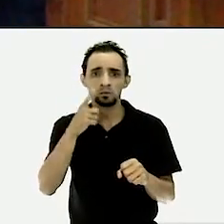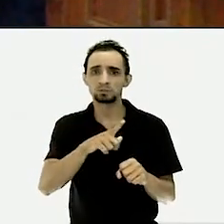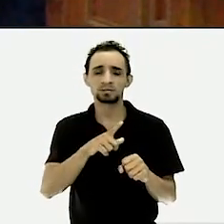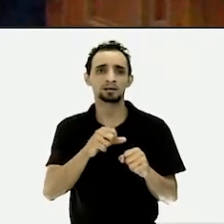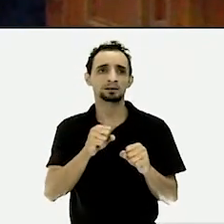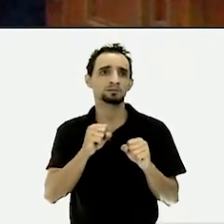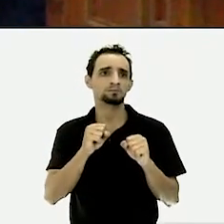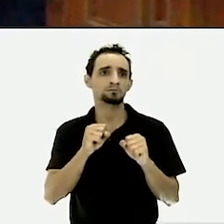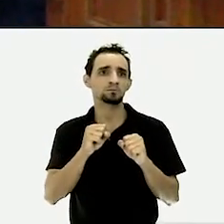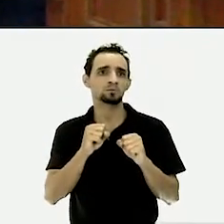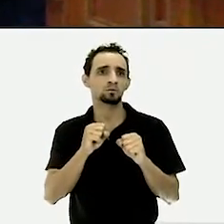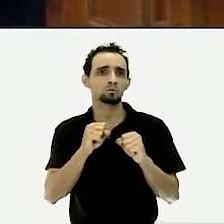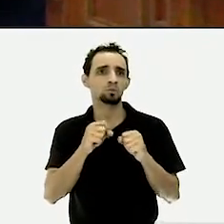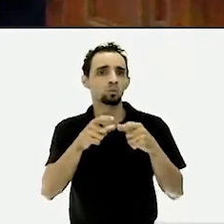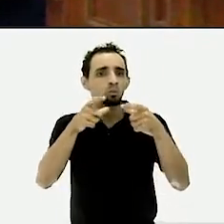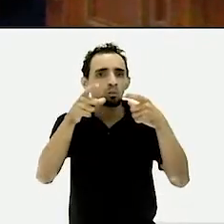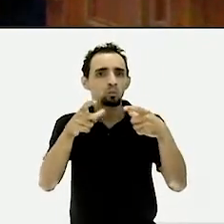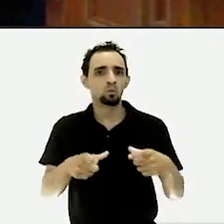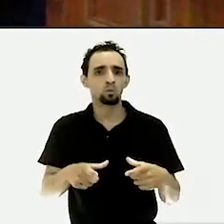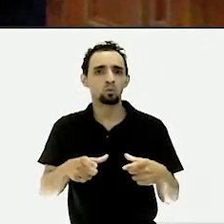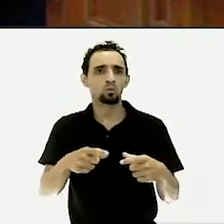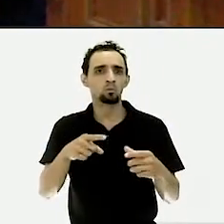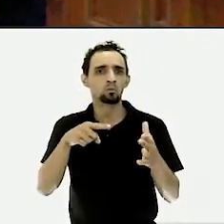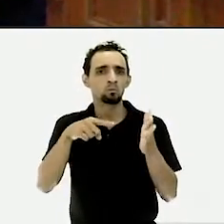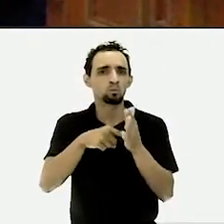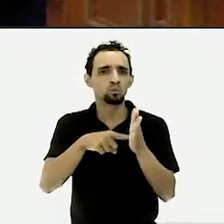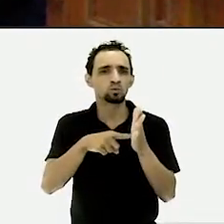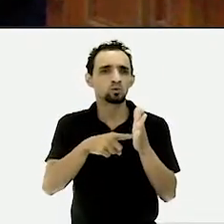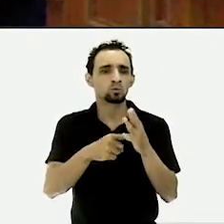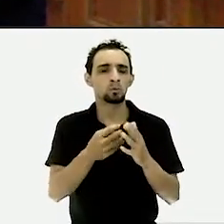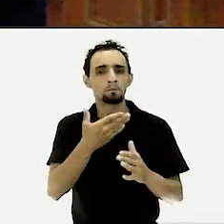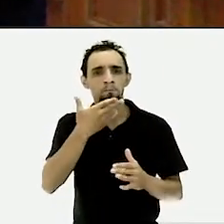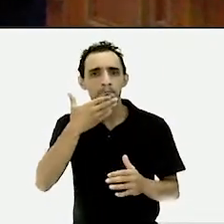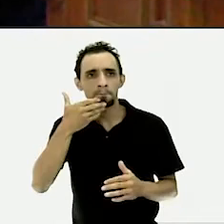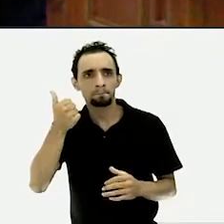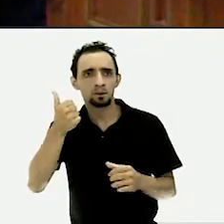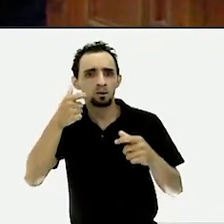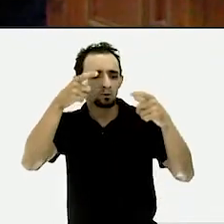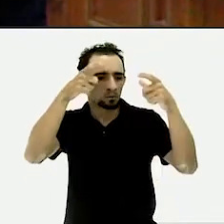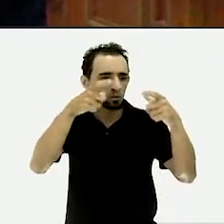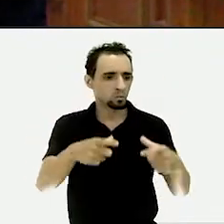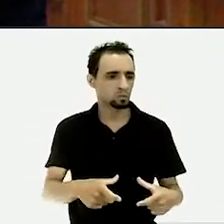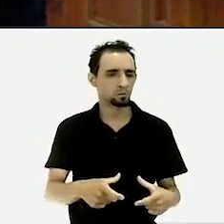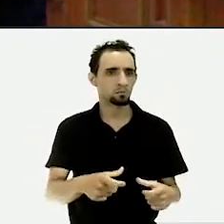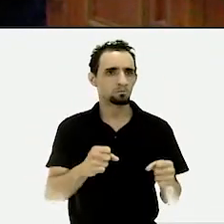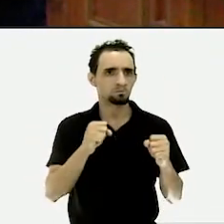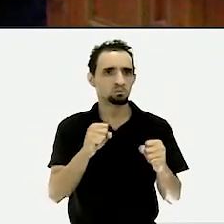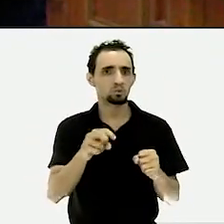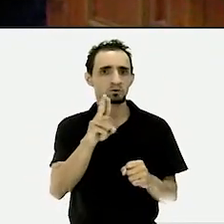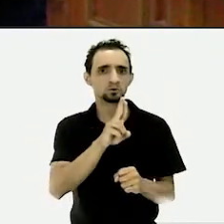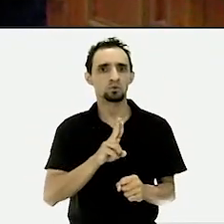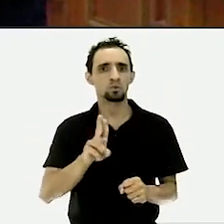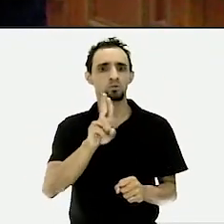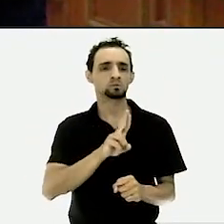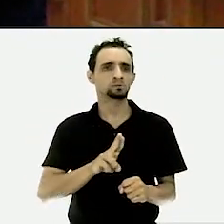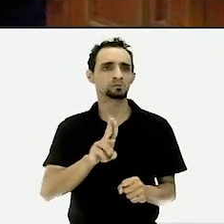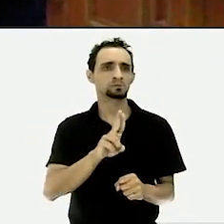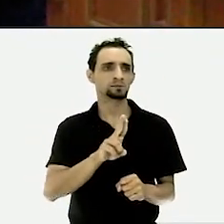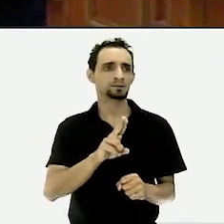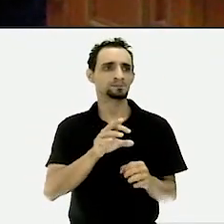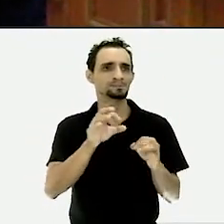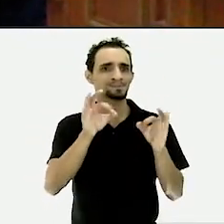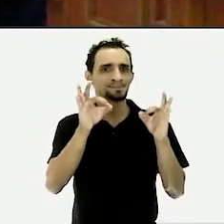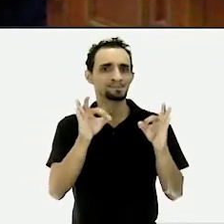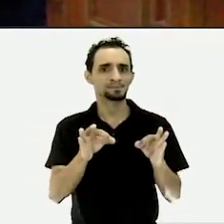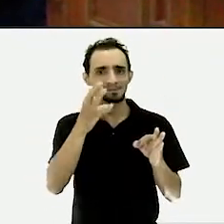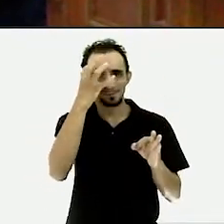entram com a contrapartida ali e ajuda a fazer a prefeitura com a grande maioria, mas que aí